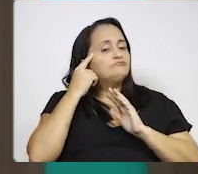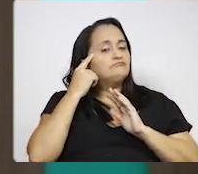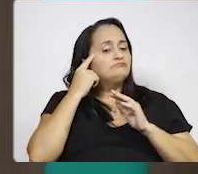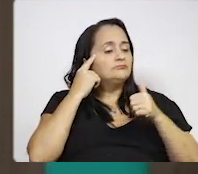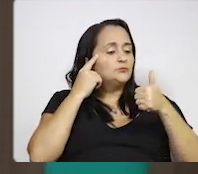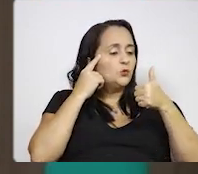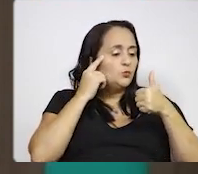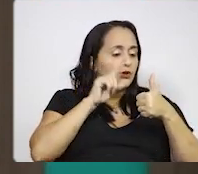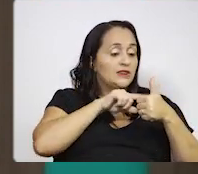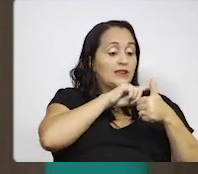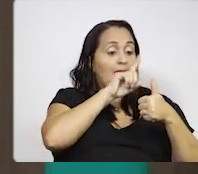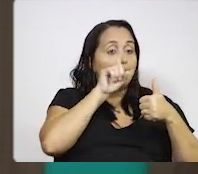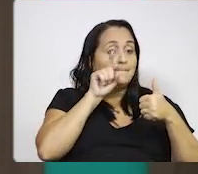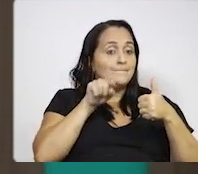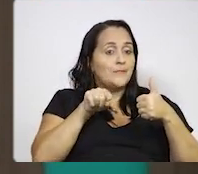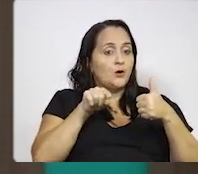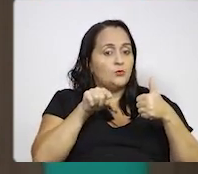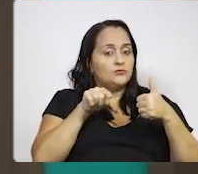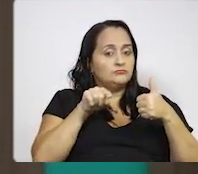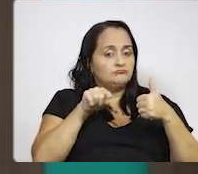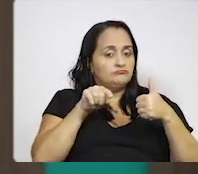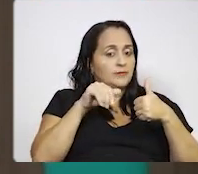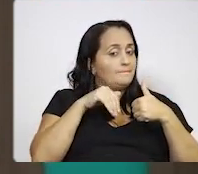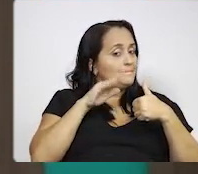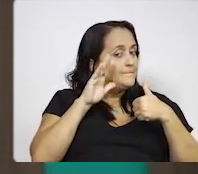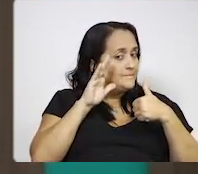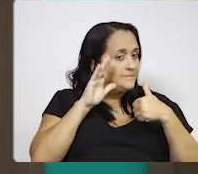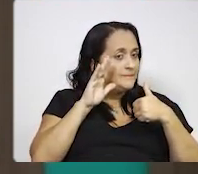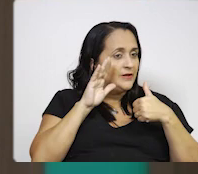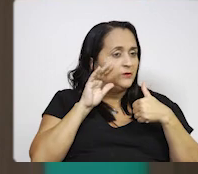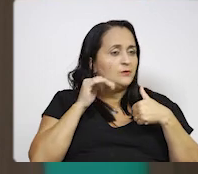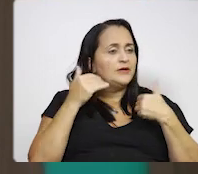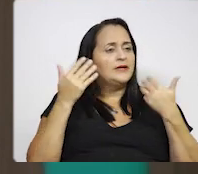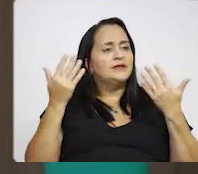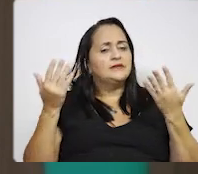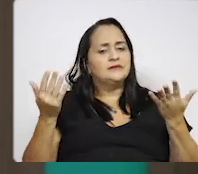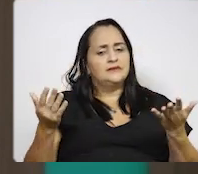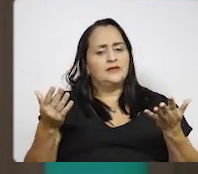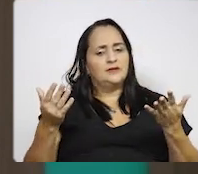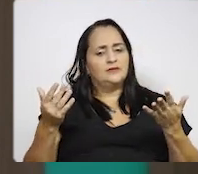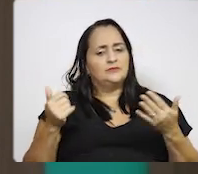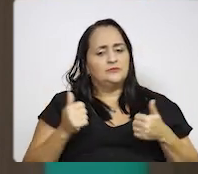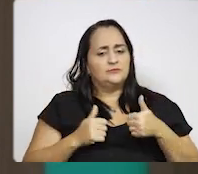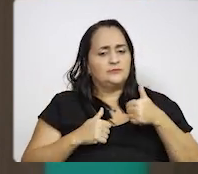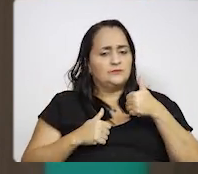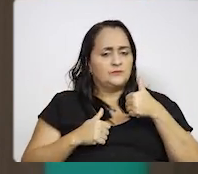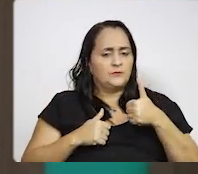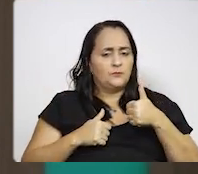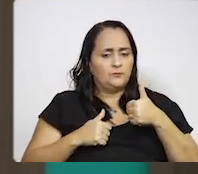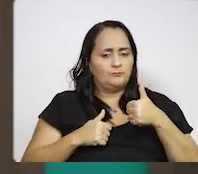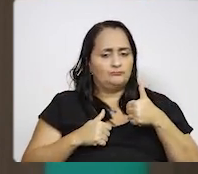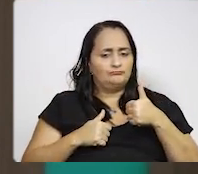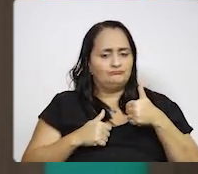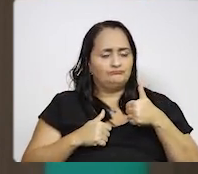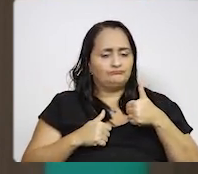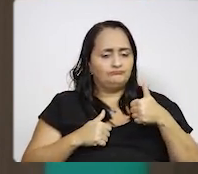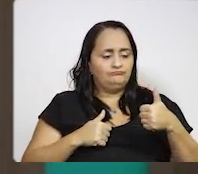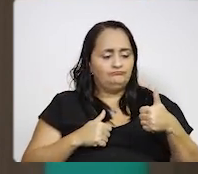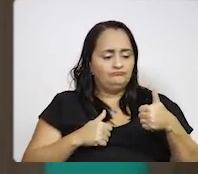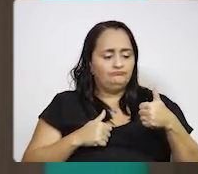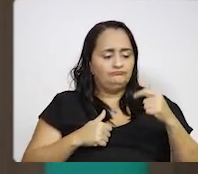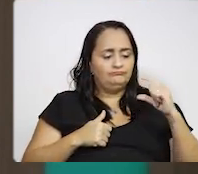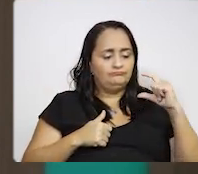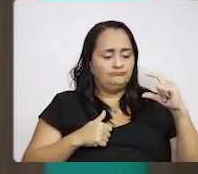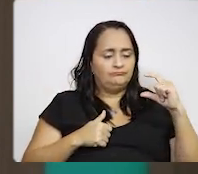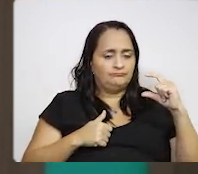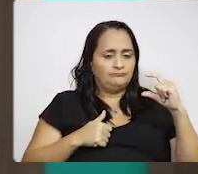depois do 1. É um número maior do que 1. Então, o 1, se ela é maior, então meu